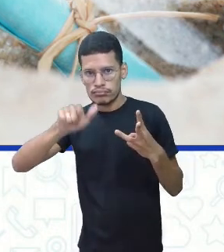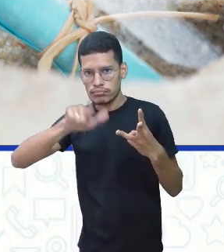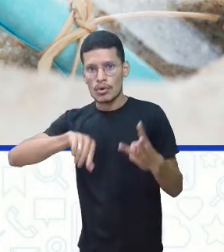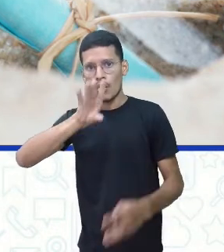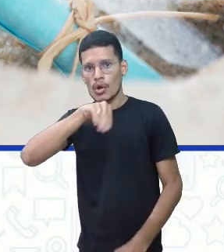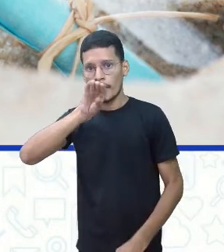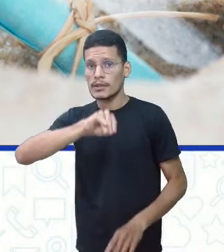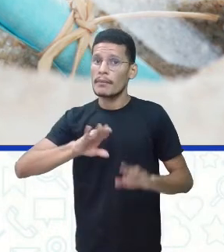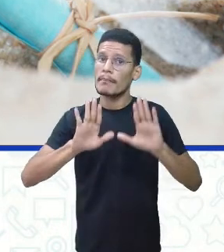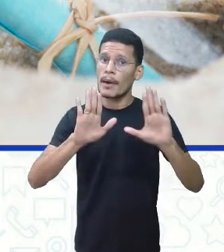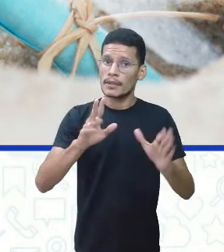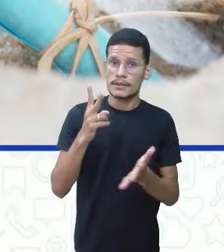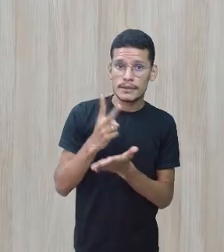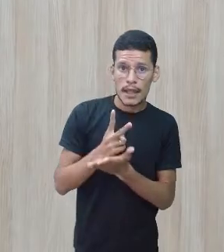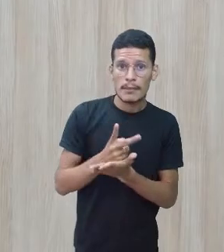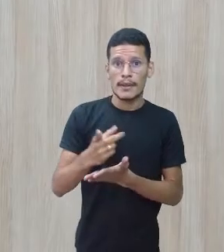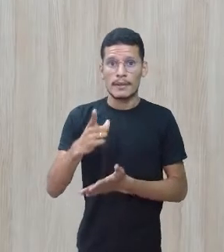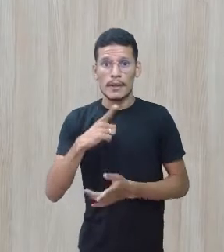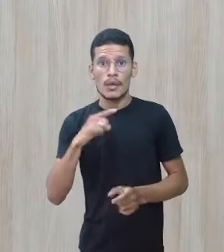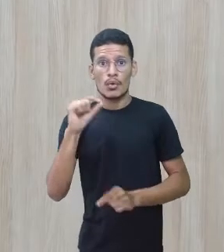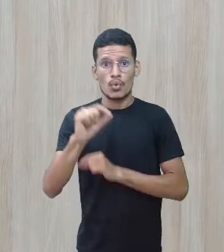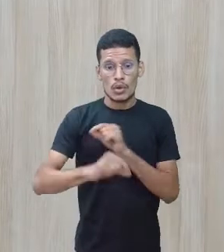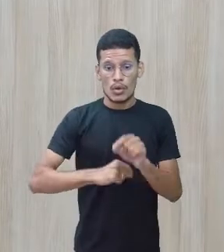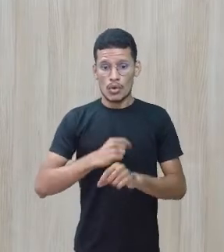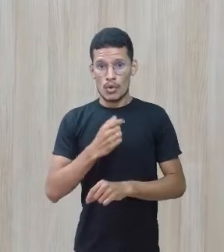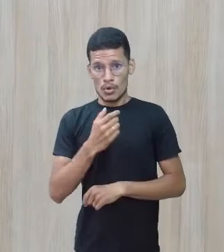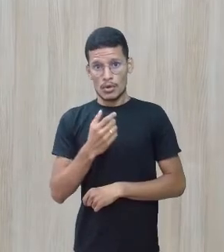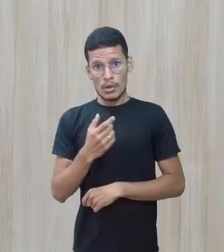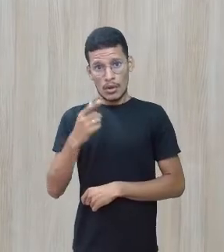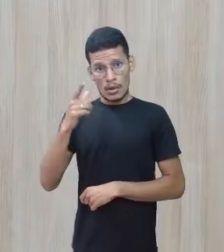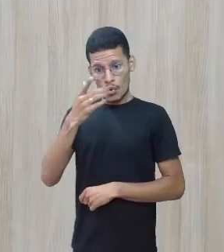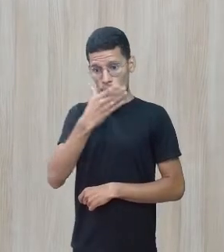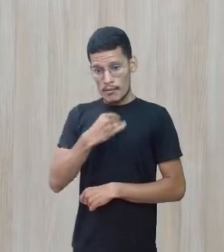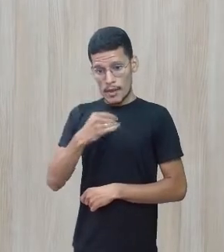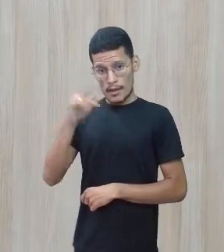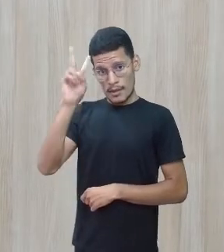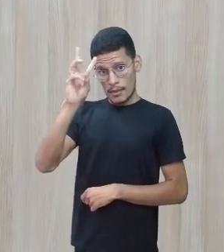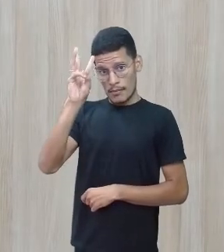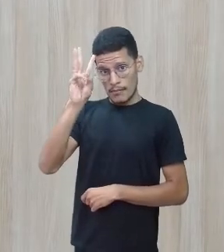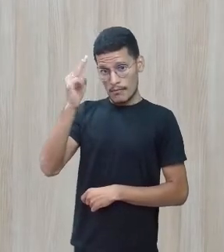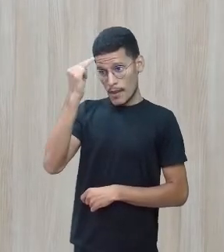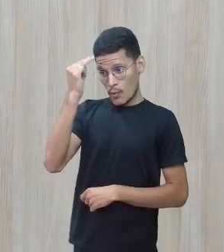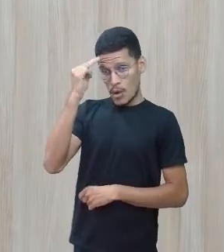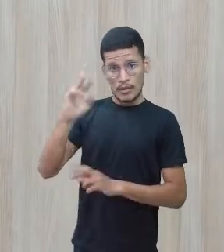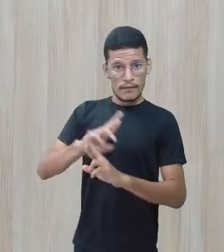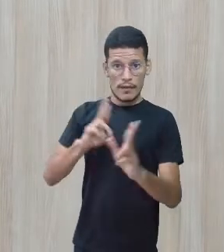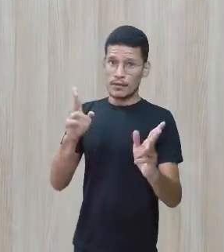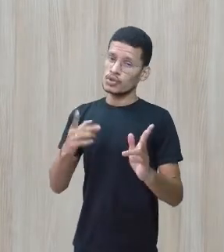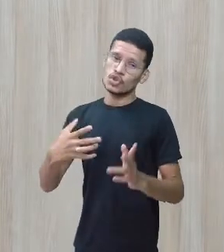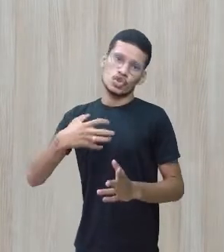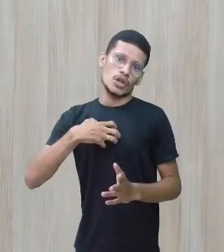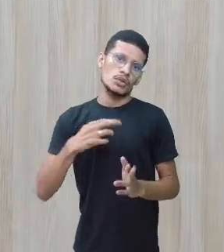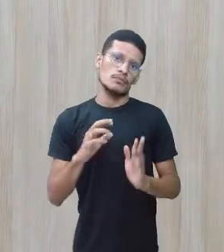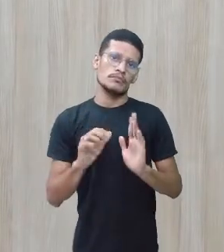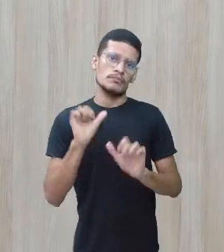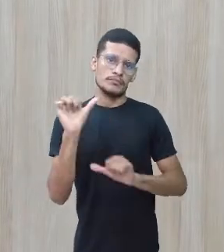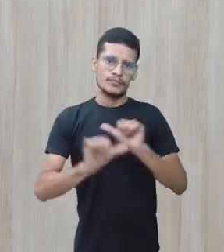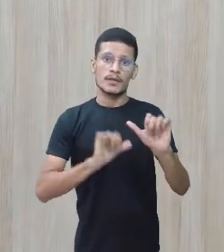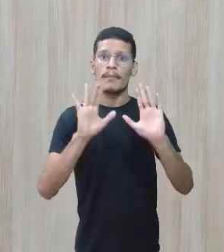sempre que se tinha um homem em memória diferente, a versão ela mudava um pouco, mas a essência se